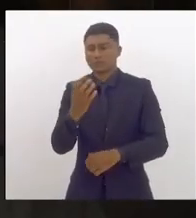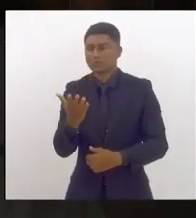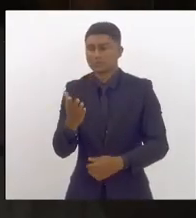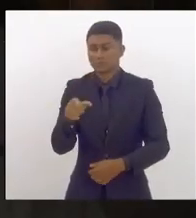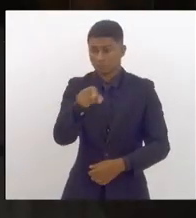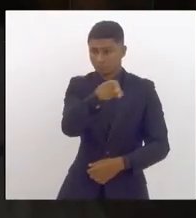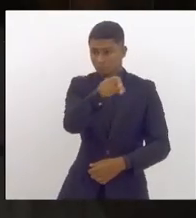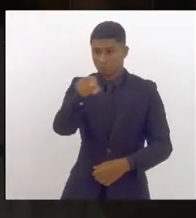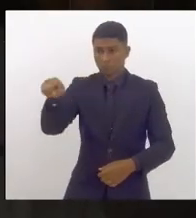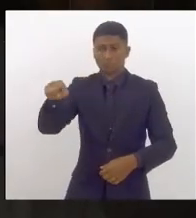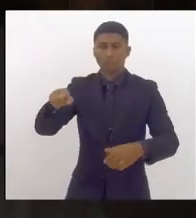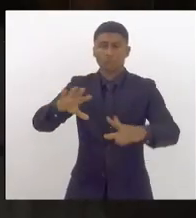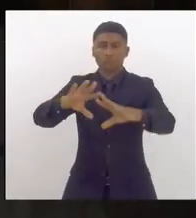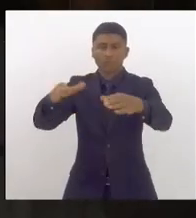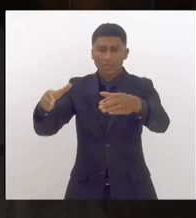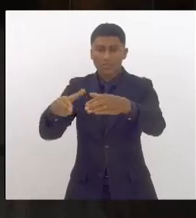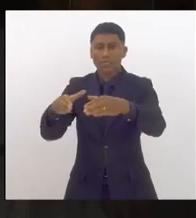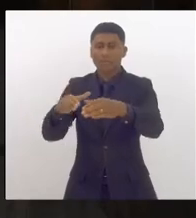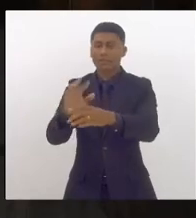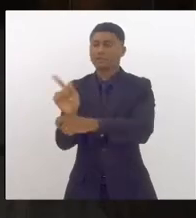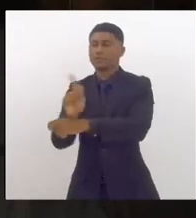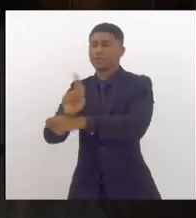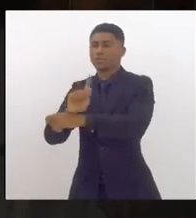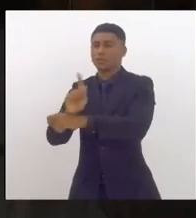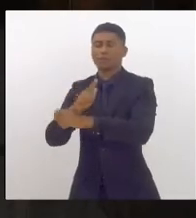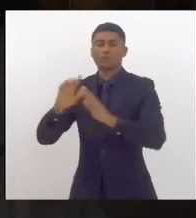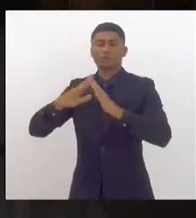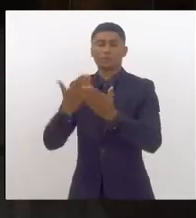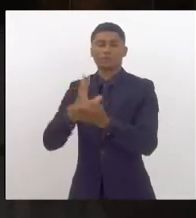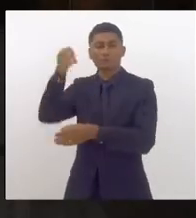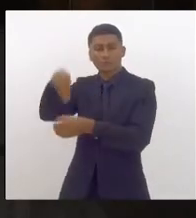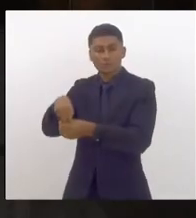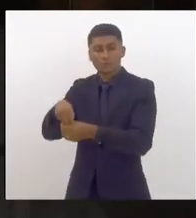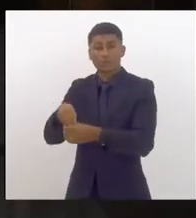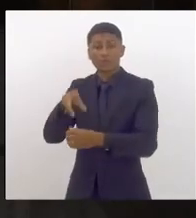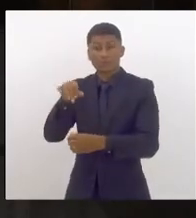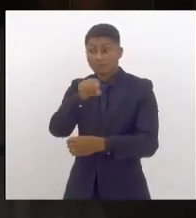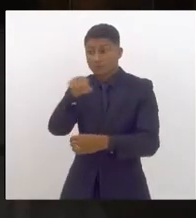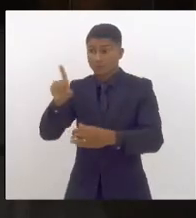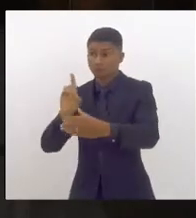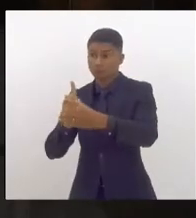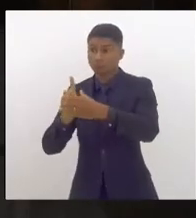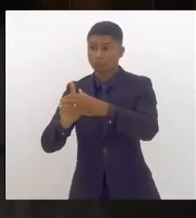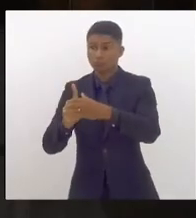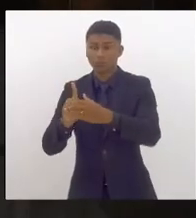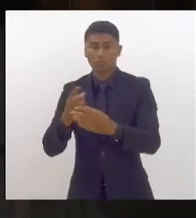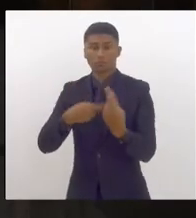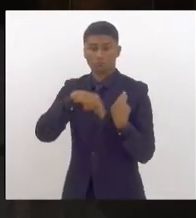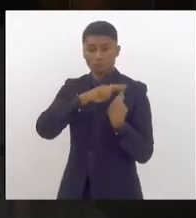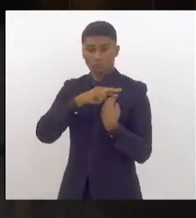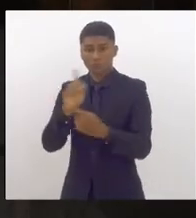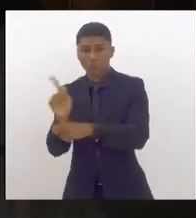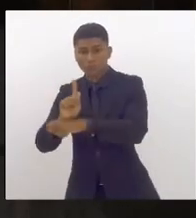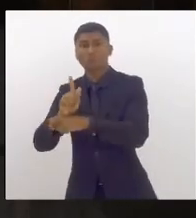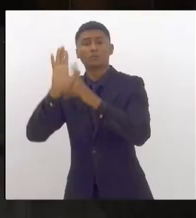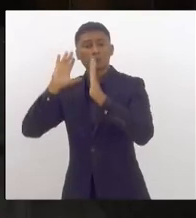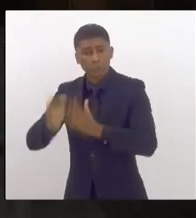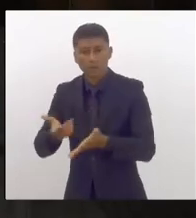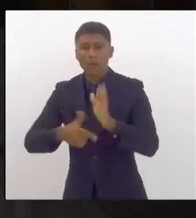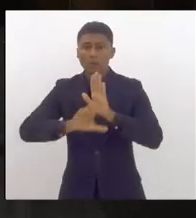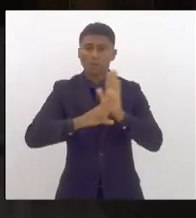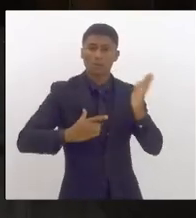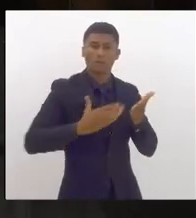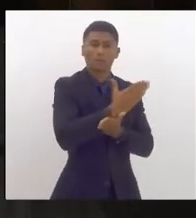em equipe de gestão escolar na rede estadual enquanto estiverem vestidos das responsabilidade gestão lei já aprovada cada